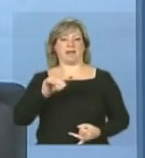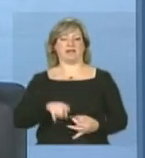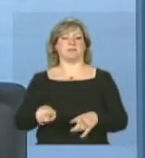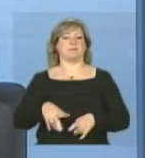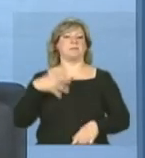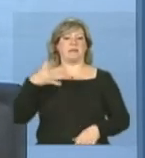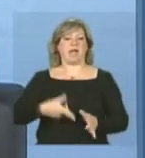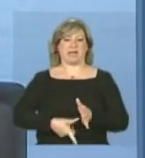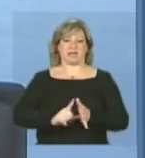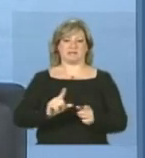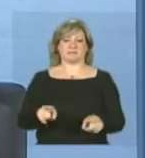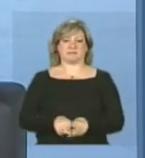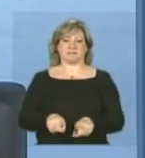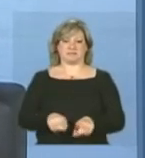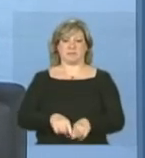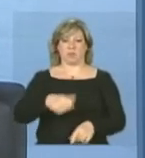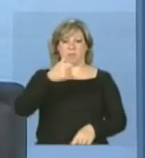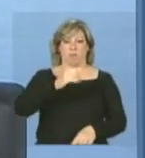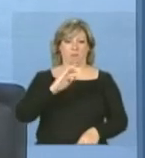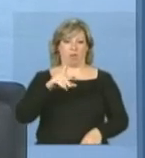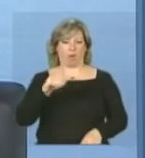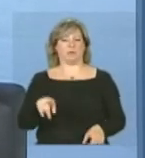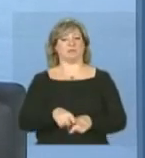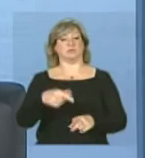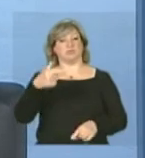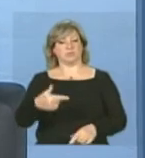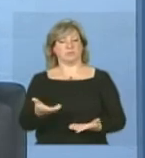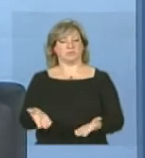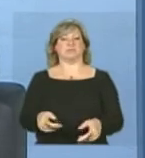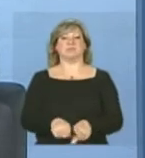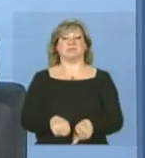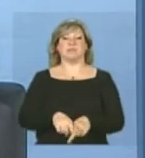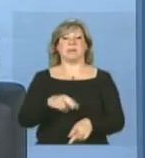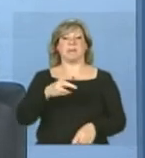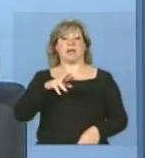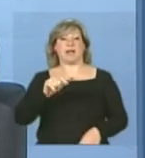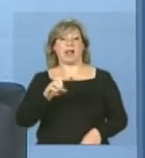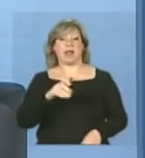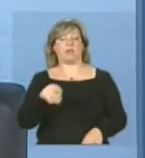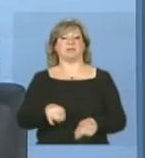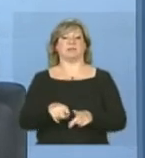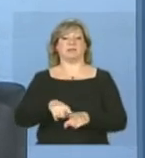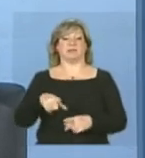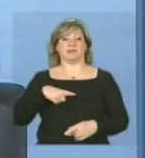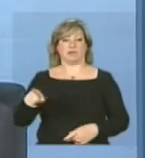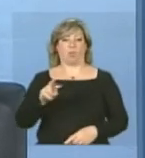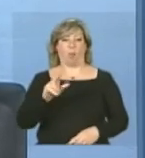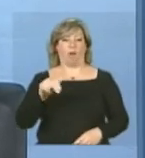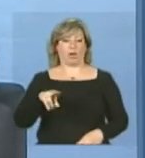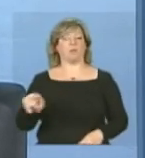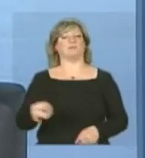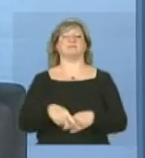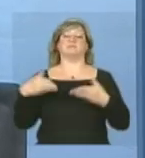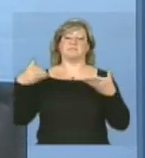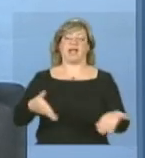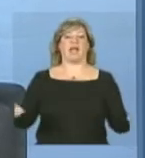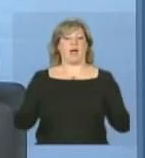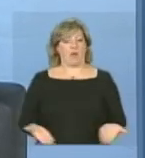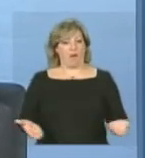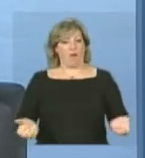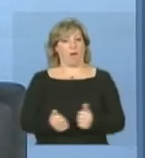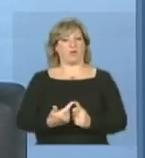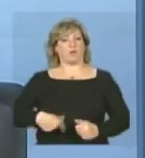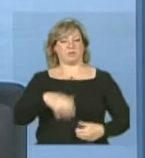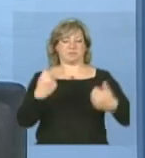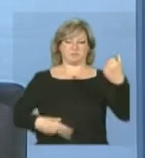estiveram conosco no primeiro bloco e segundo bloco, e Maria Leão e Ana Ruano, que participaram agora conosco